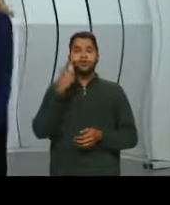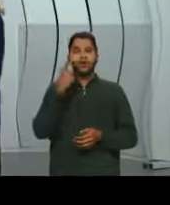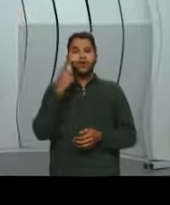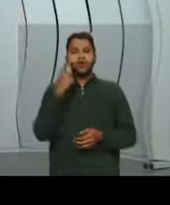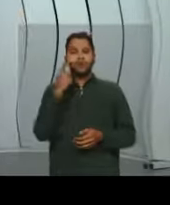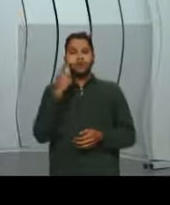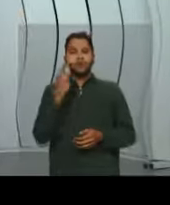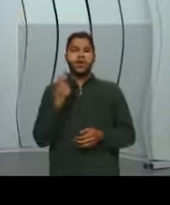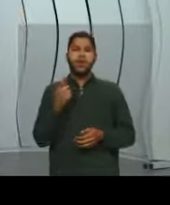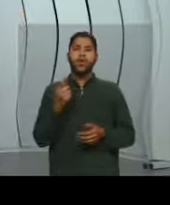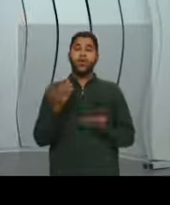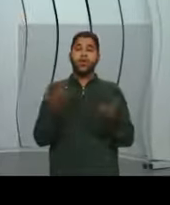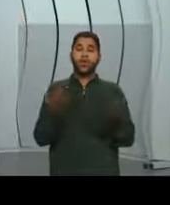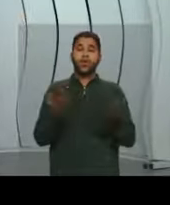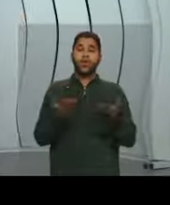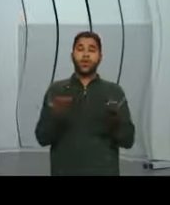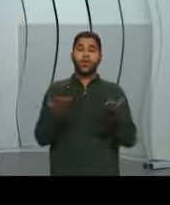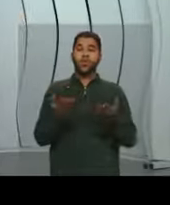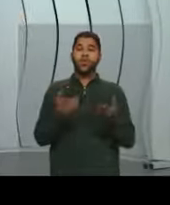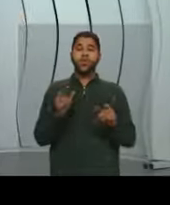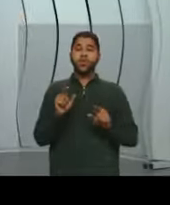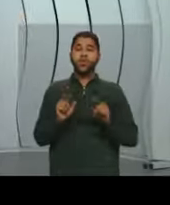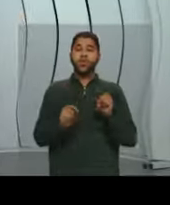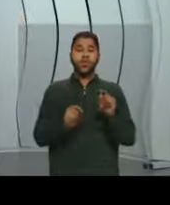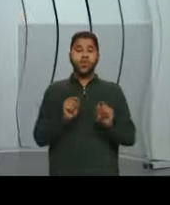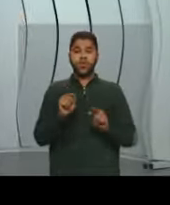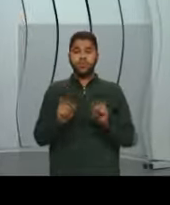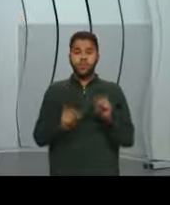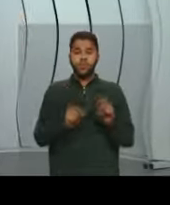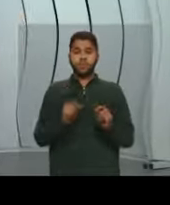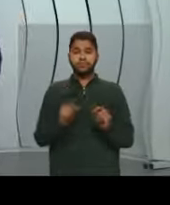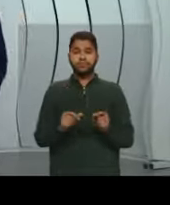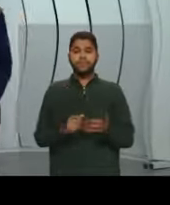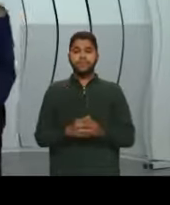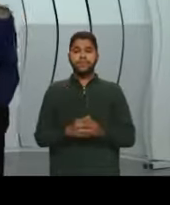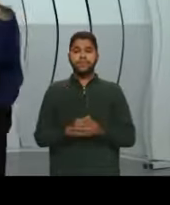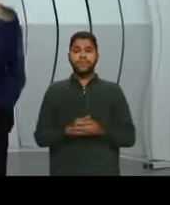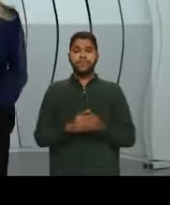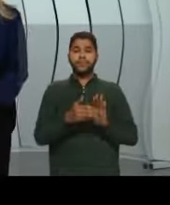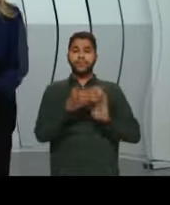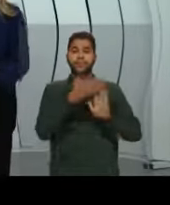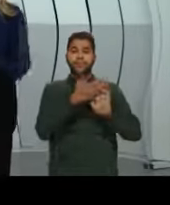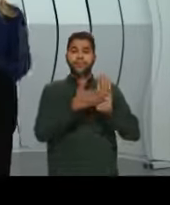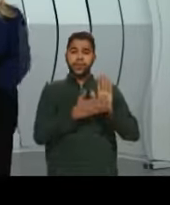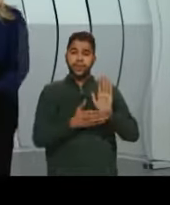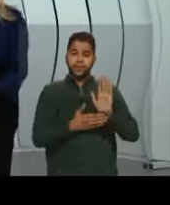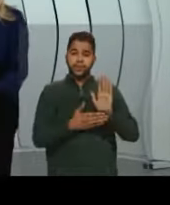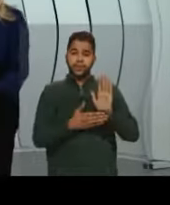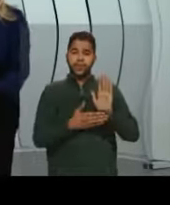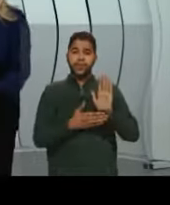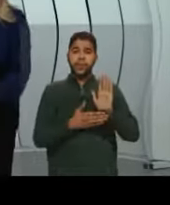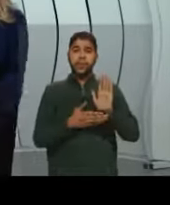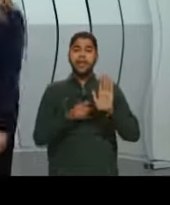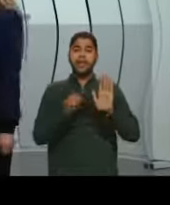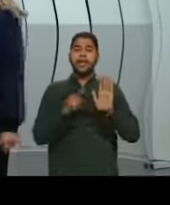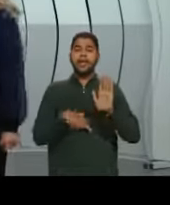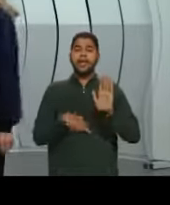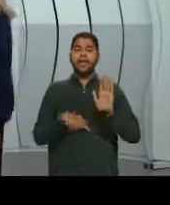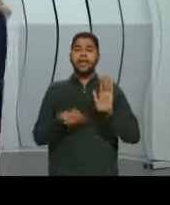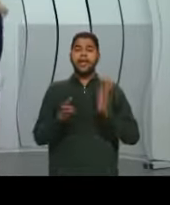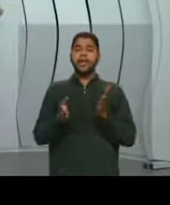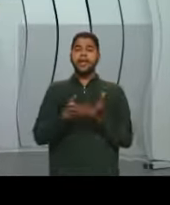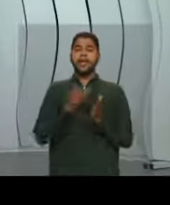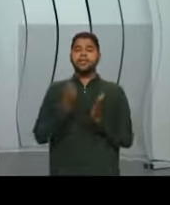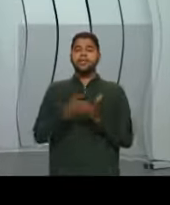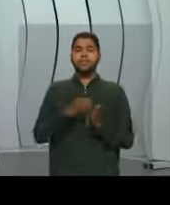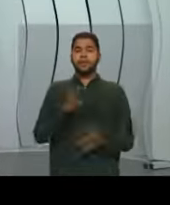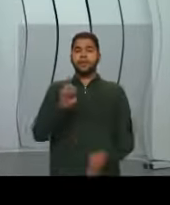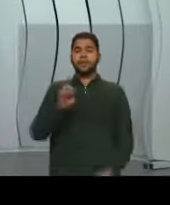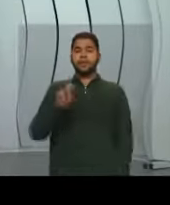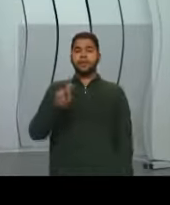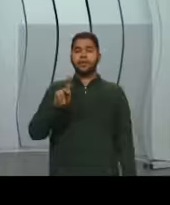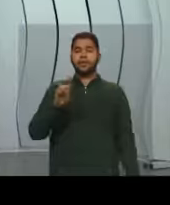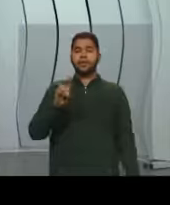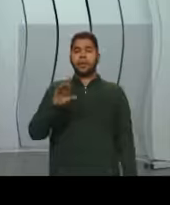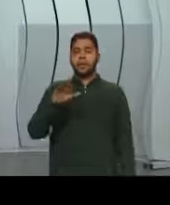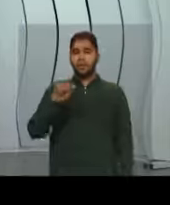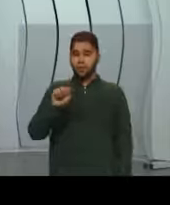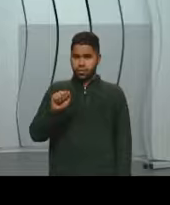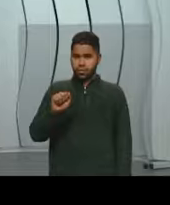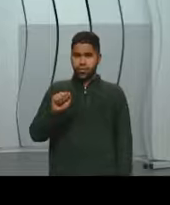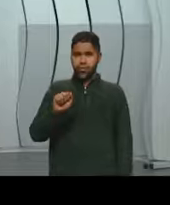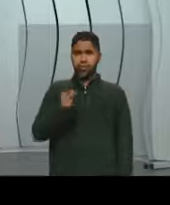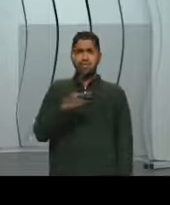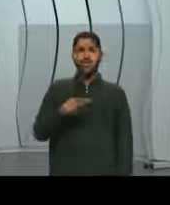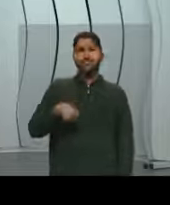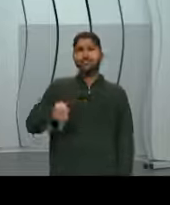vamos trabalhar hoje um pouco a capa da revista Época. Então, olha só, o que